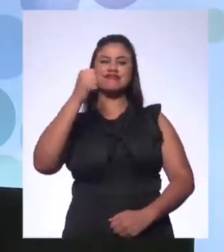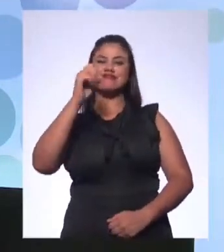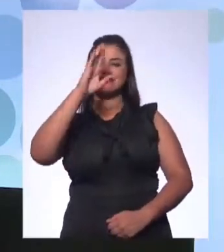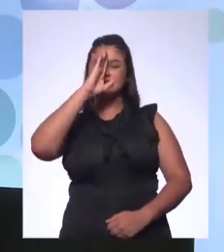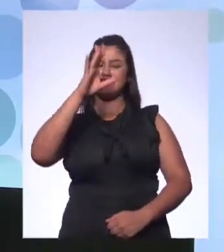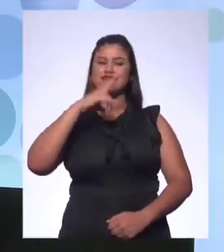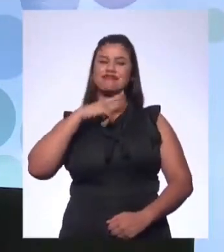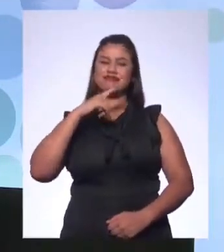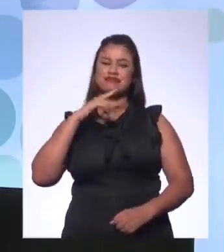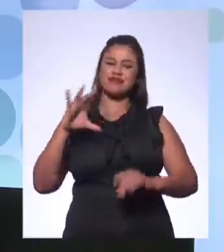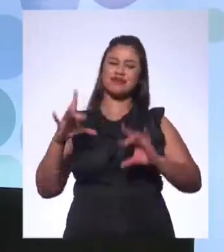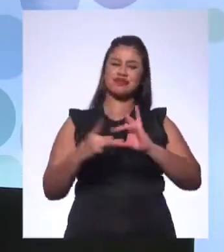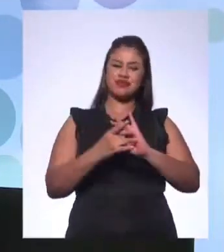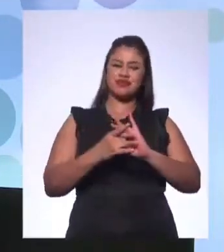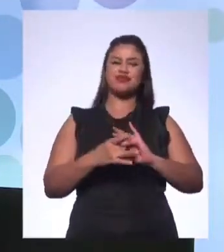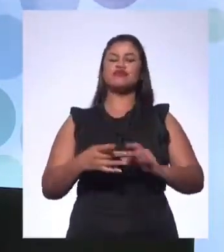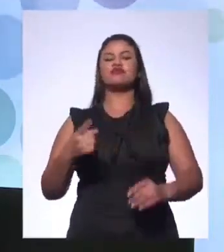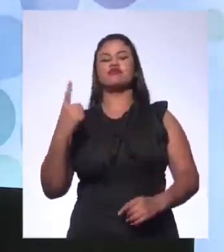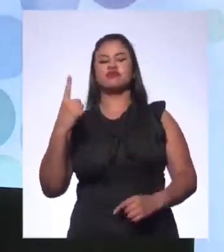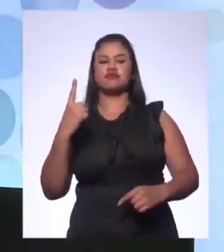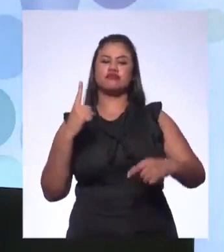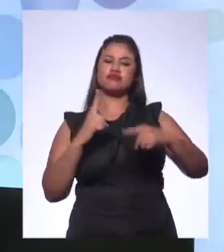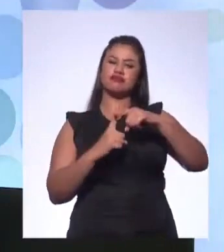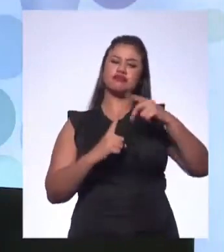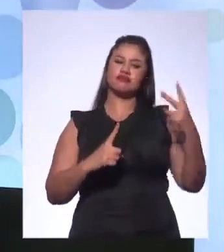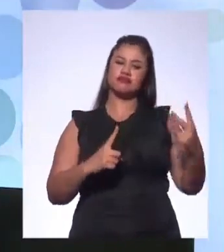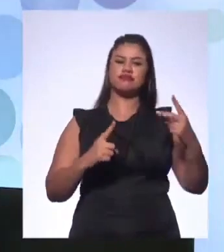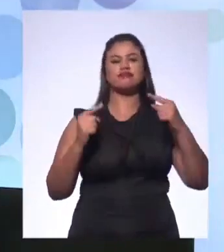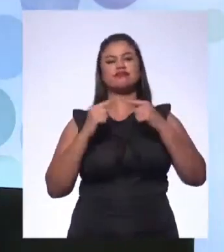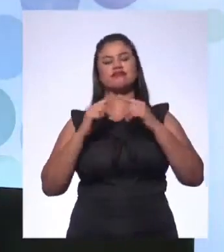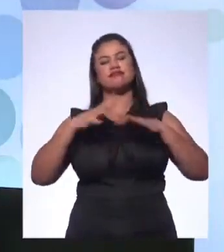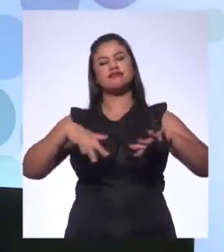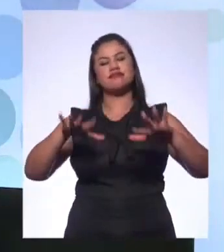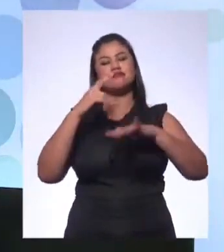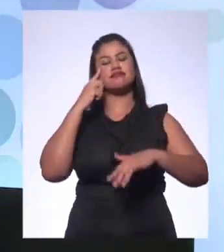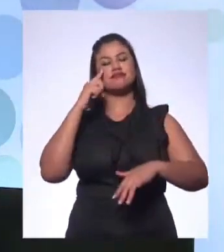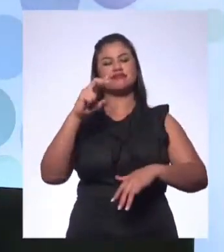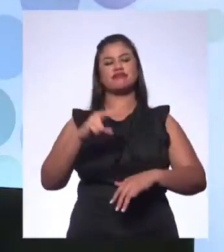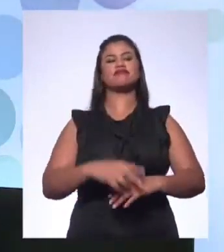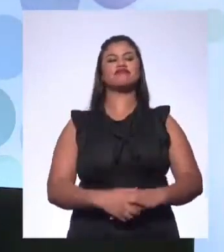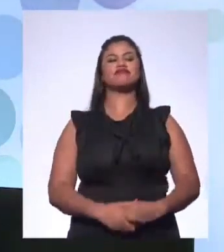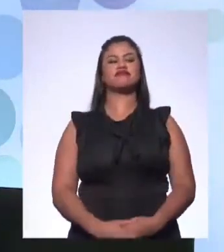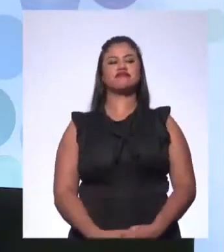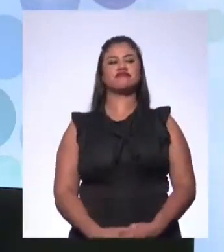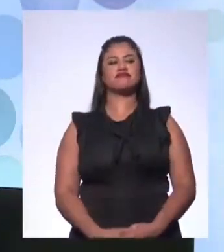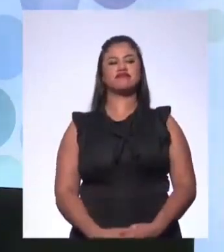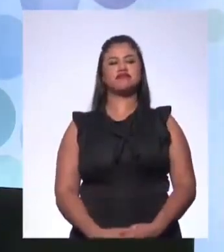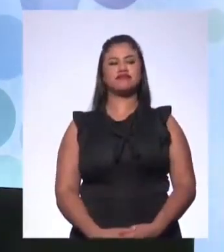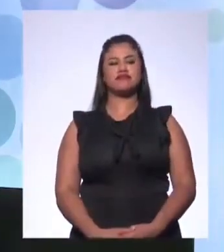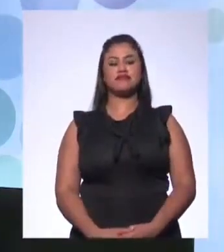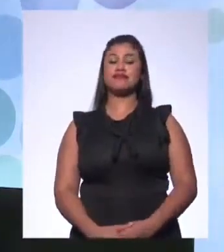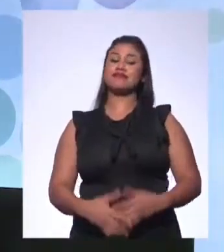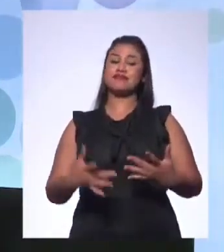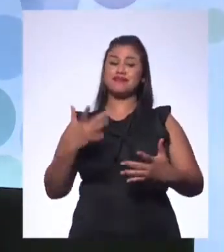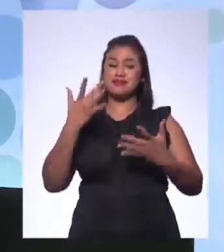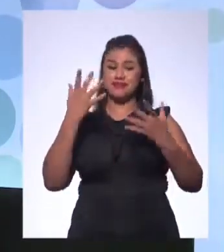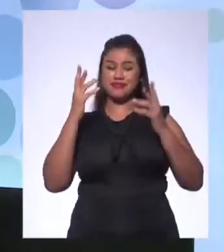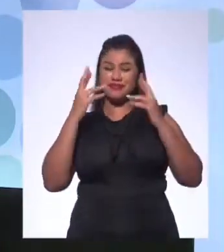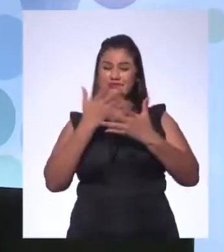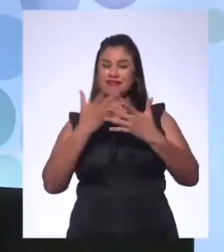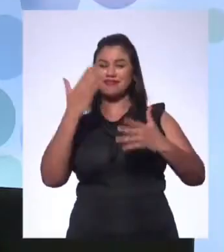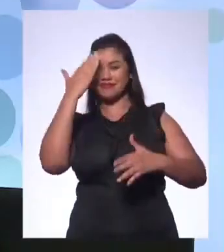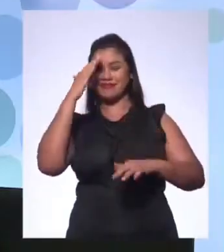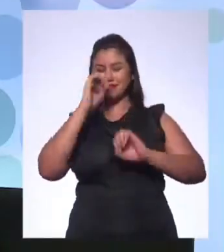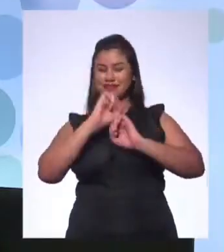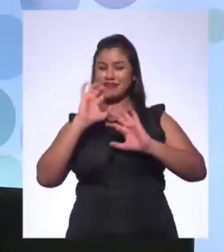né, um traz dois, e ficou daquele aqui, como vocês estão vendo. Eu não sei se está certo, espero que vocês tenham entendido.